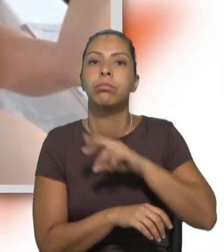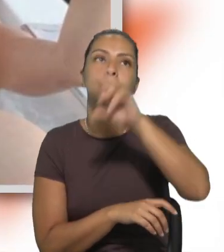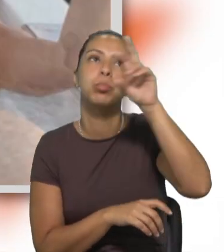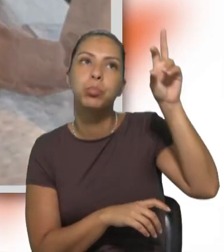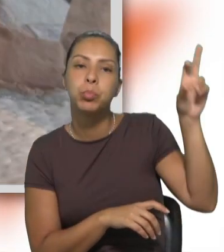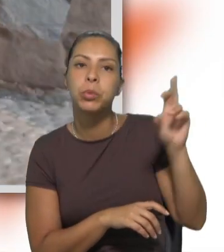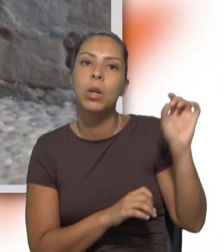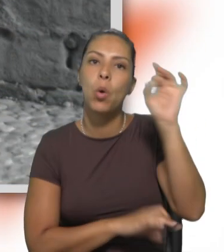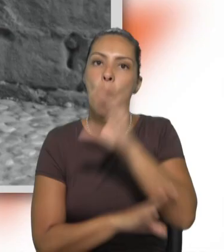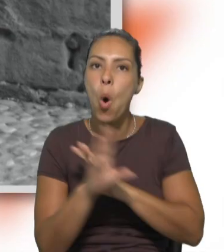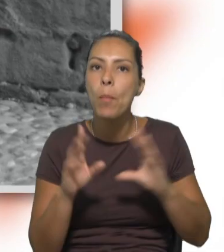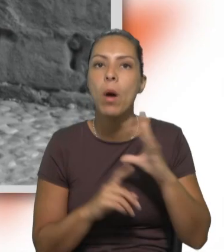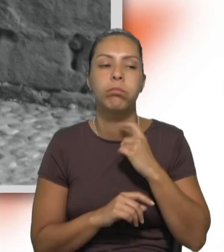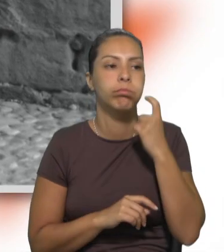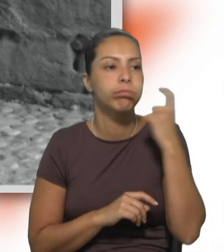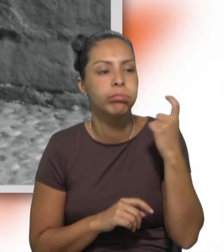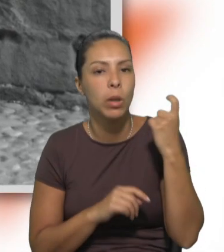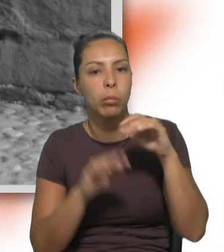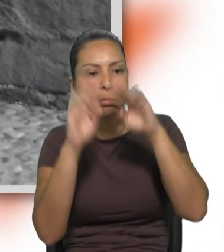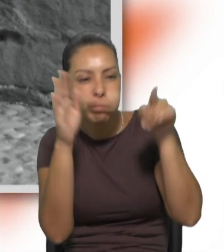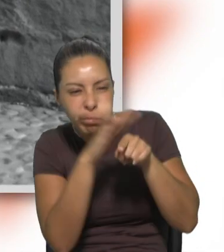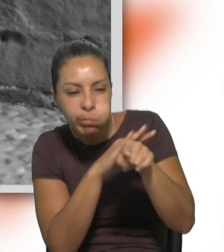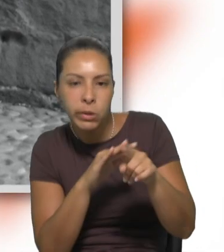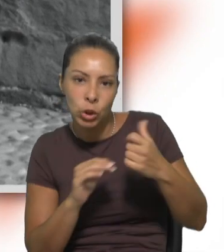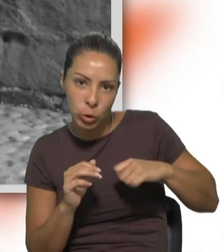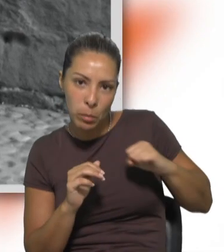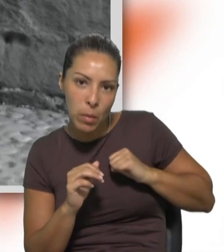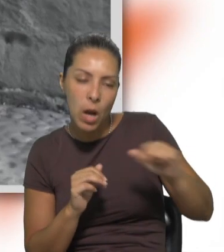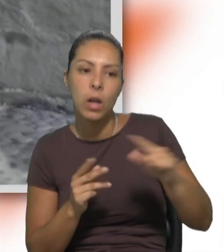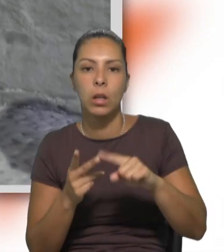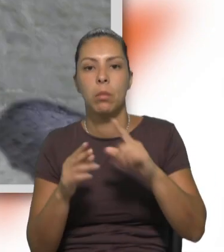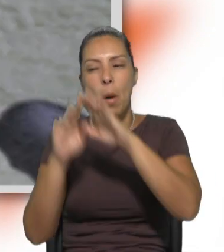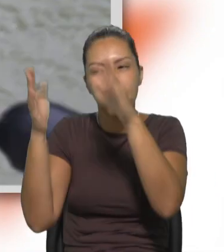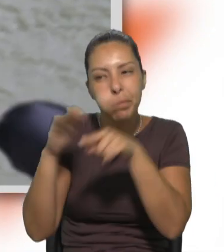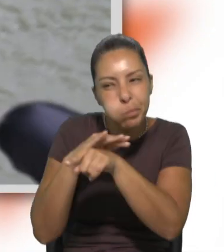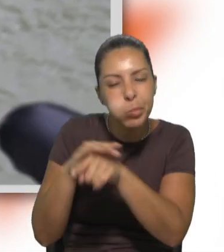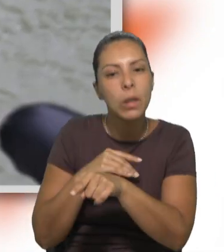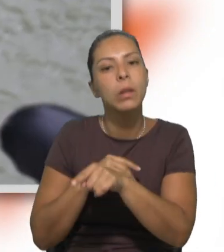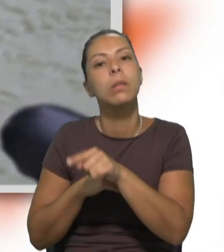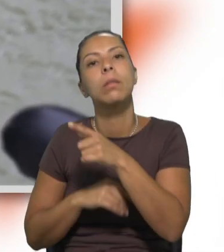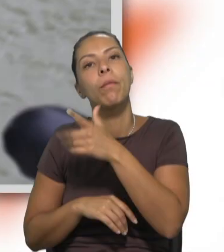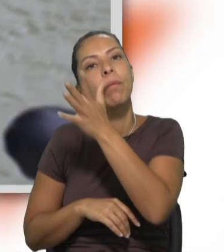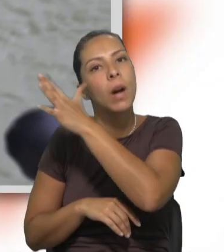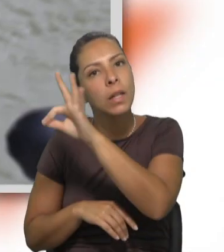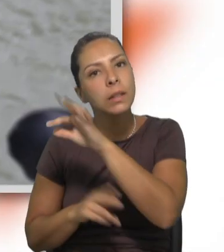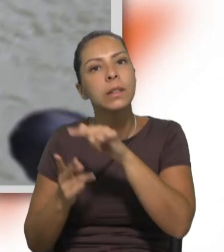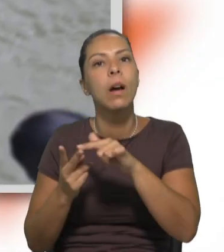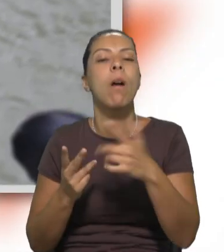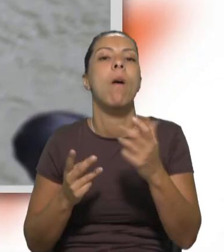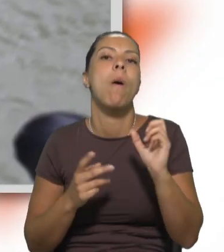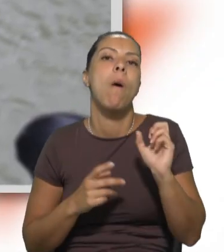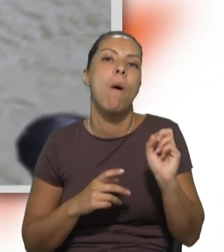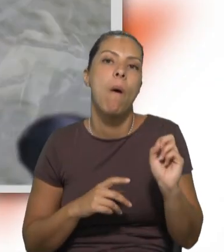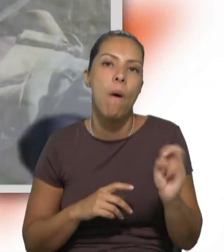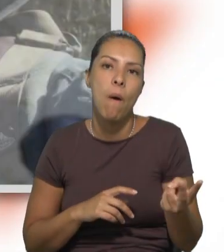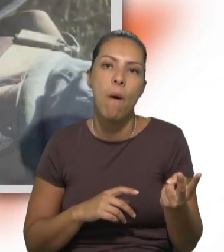por exemplo, as grutas aqui ao lado em Espanha e em França, ou um bocadinho mais a montanha, enfim,